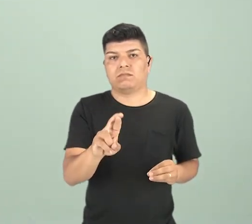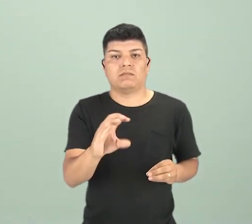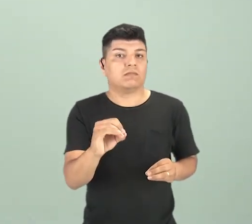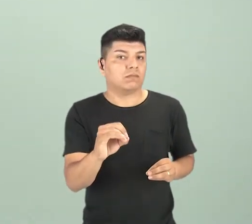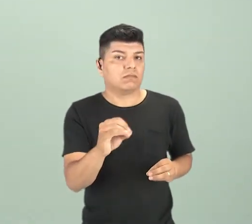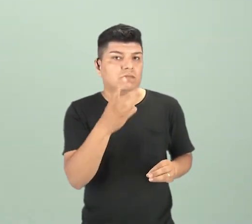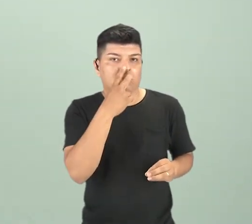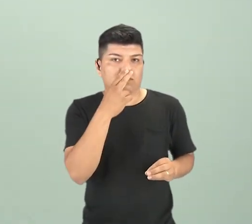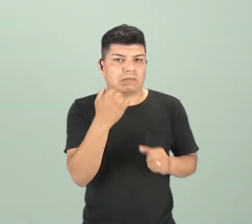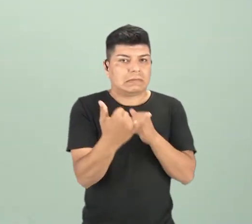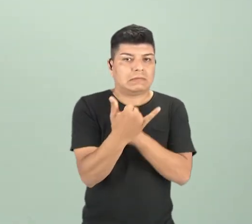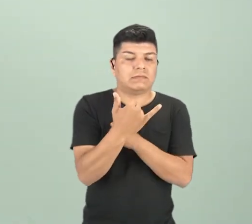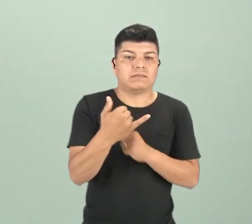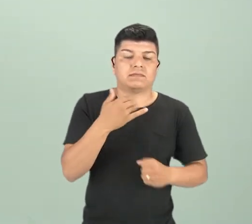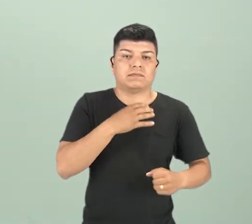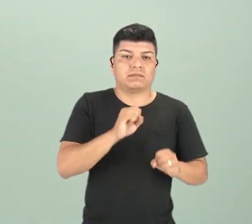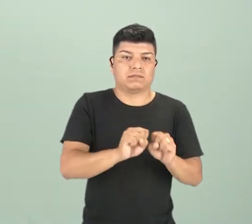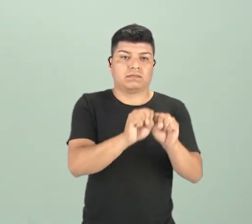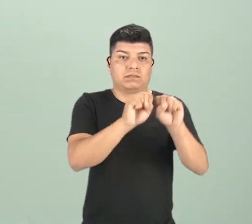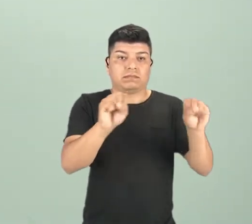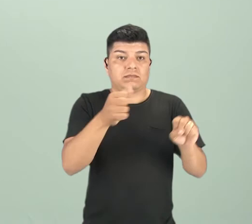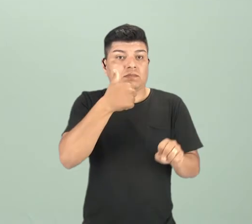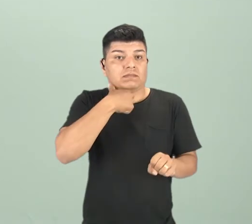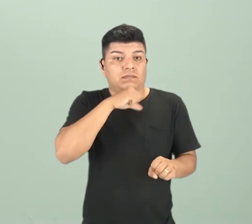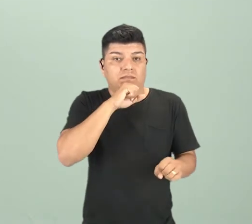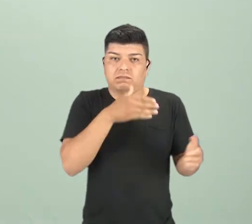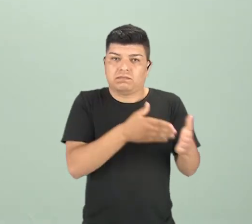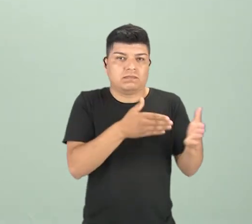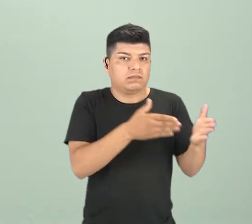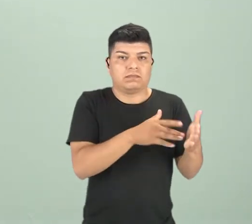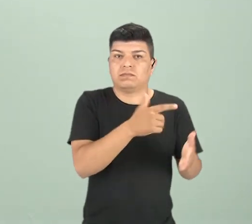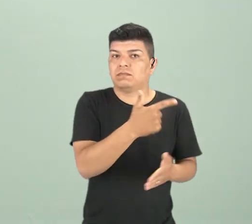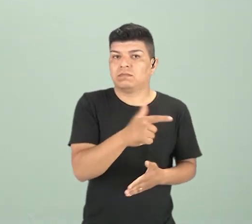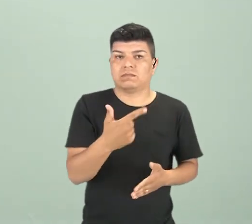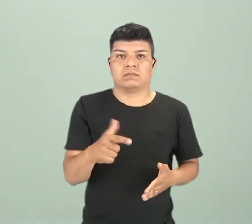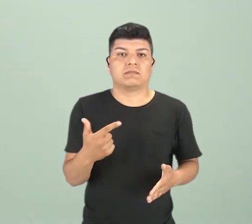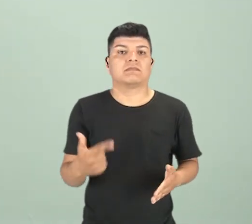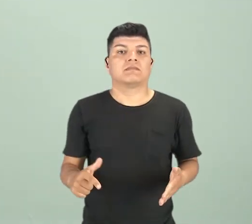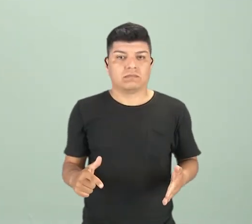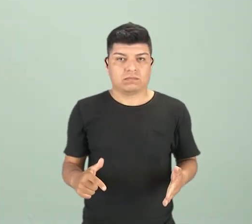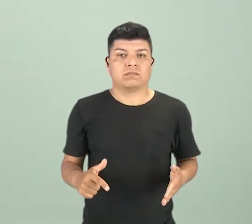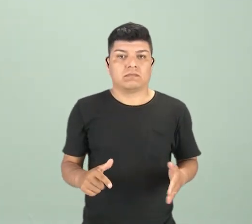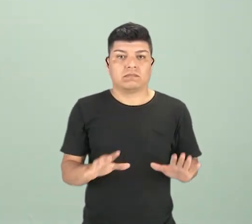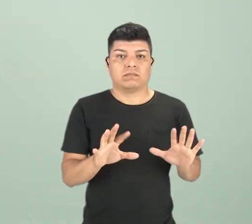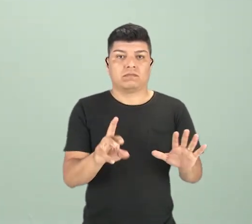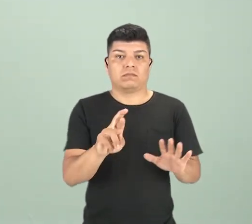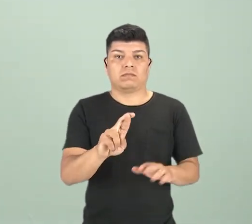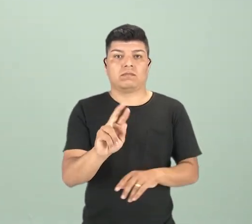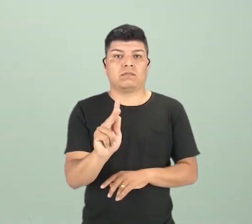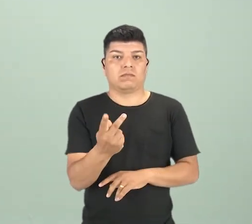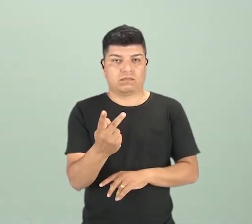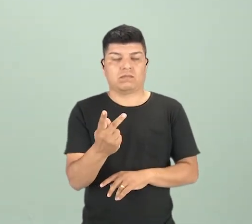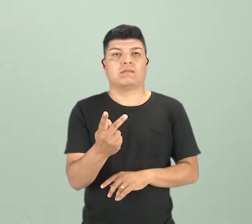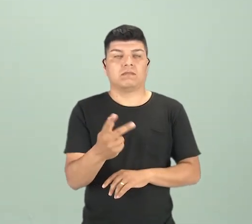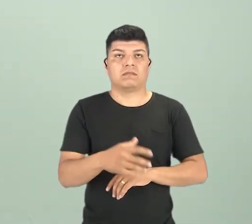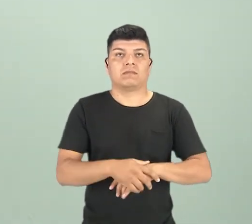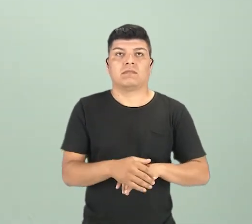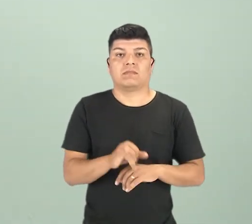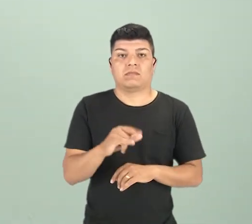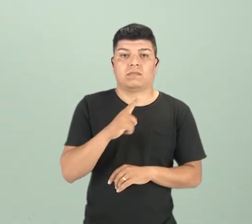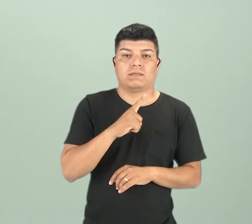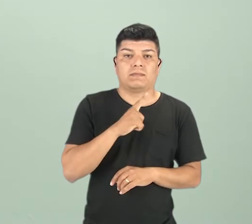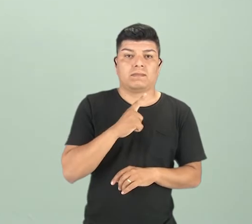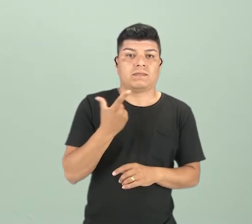vai enganar nosso sistema imunológico e a mãe não vai criar resistência a essa condição do fator do RH. Né? Então se ela